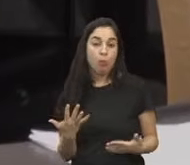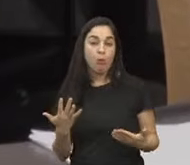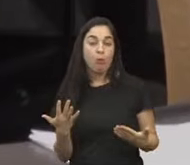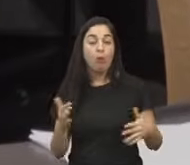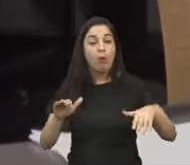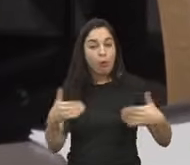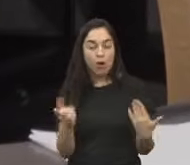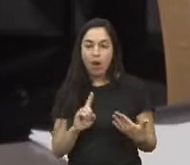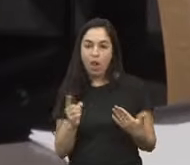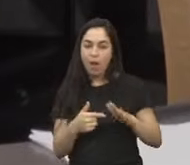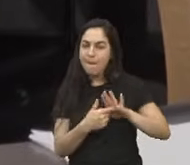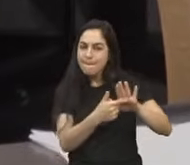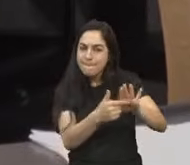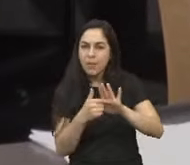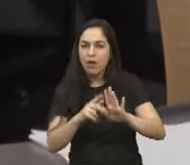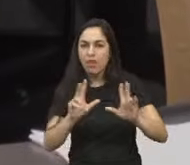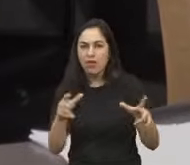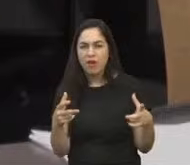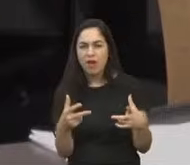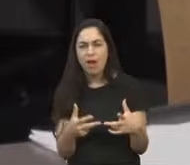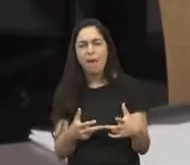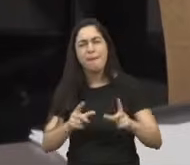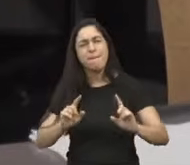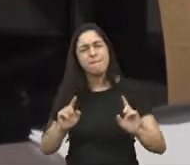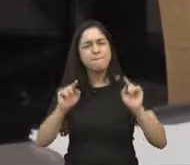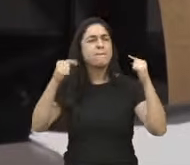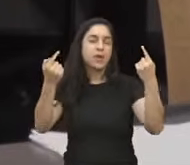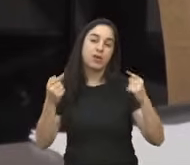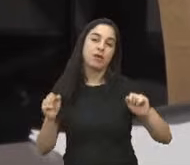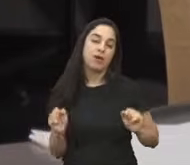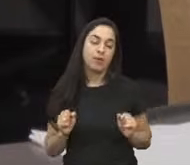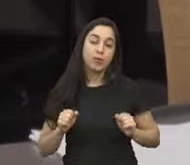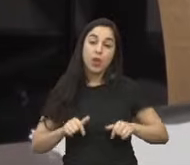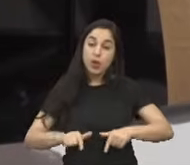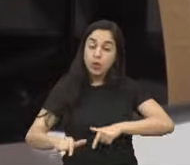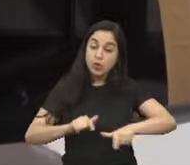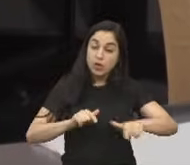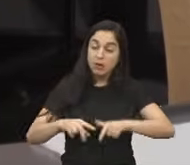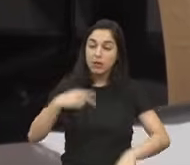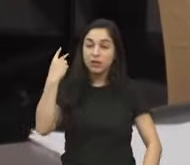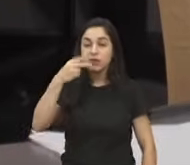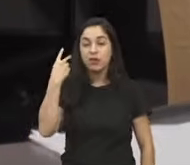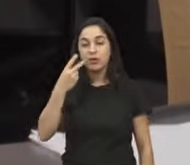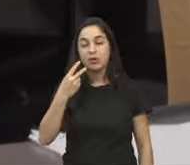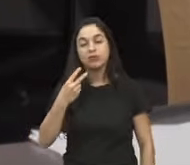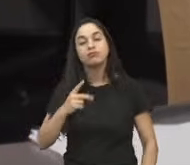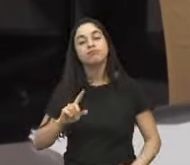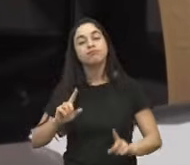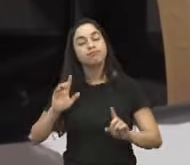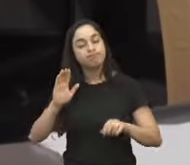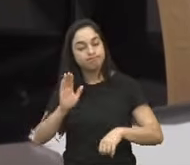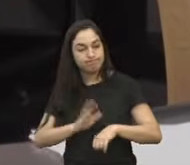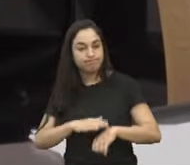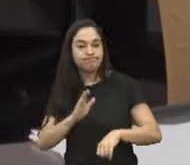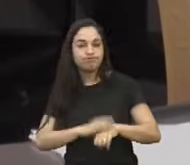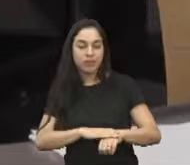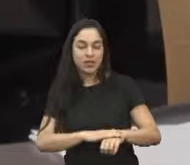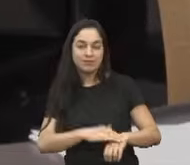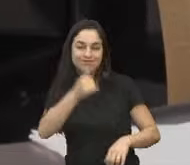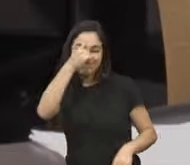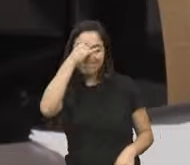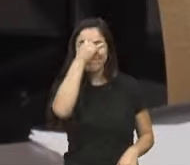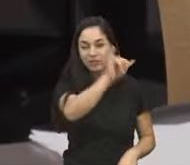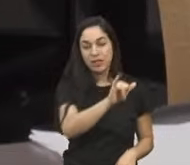não for levado ao público por meio da TV Câmara, vai ficar ainda pior. E o trabalho do vereador vai ser ainda mais esvaziado, especialmente das